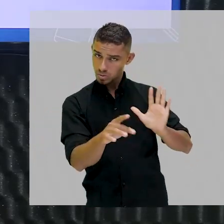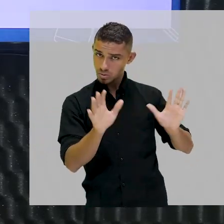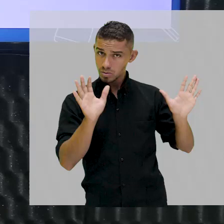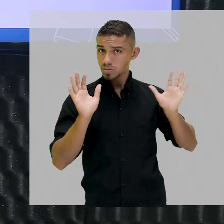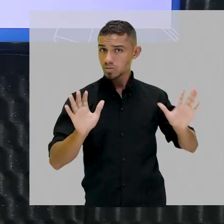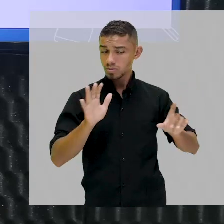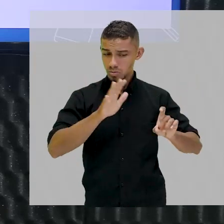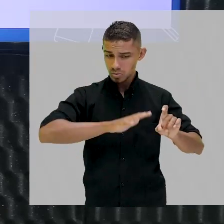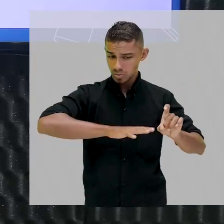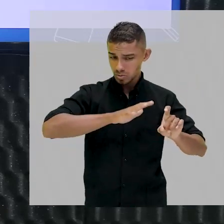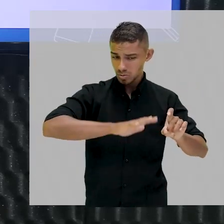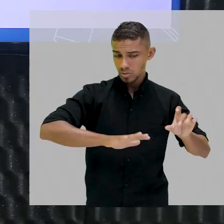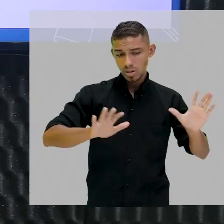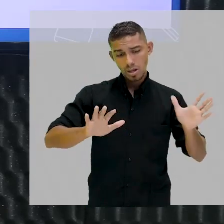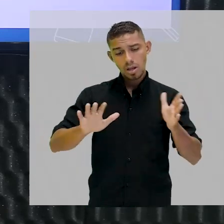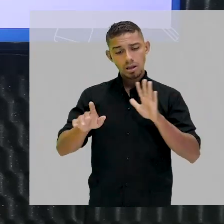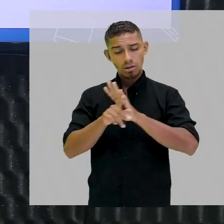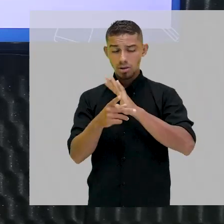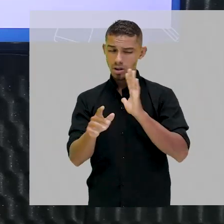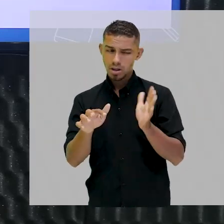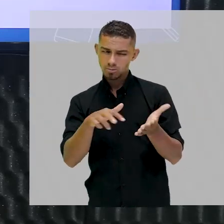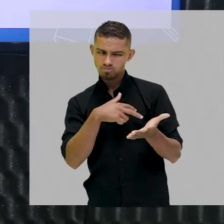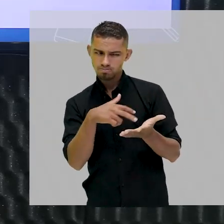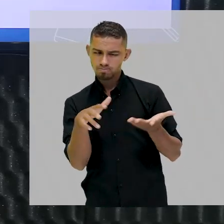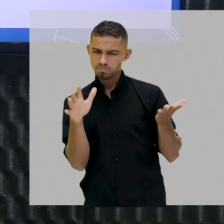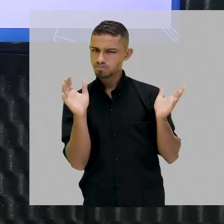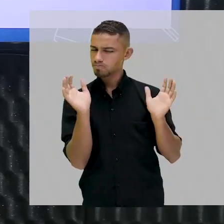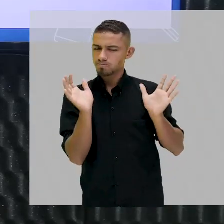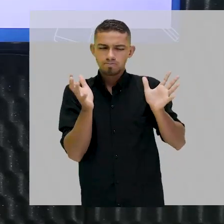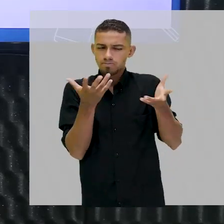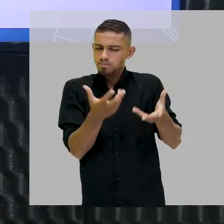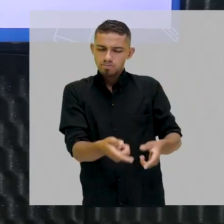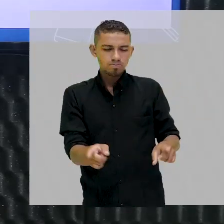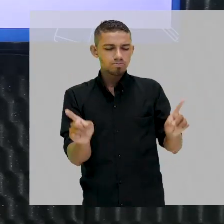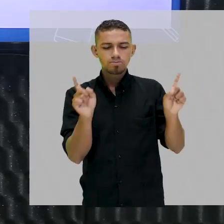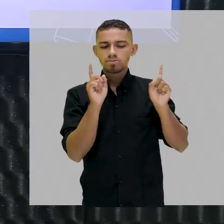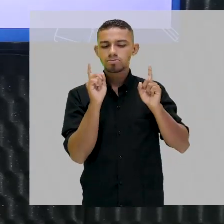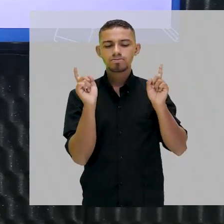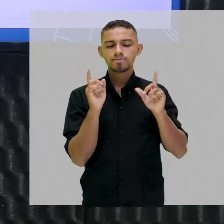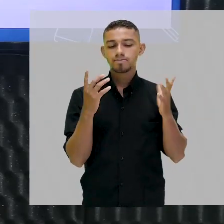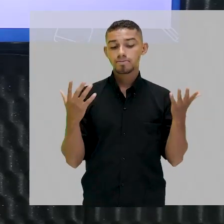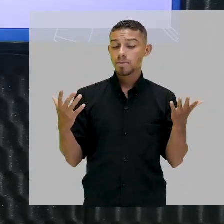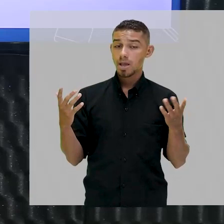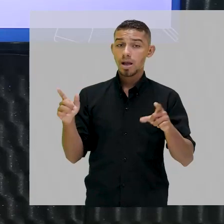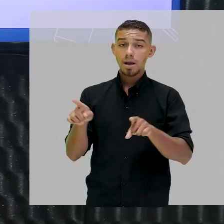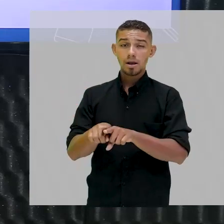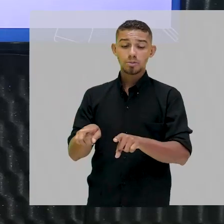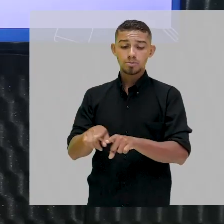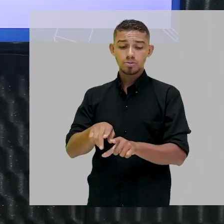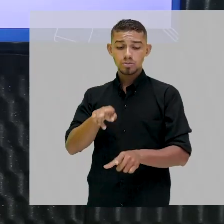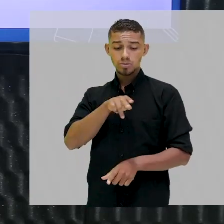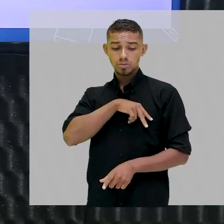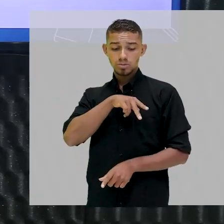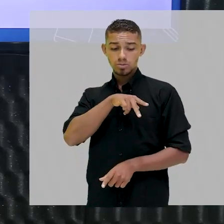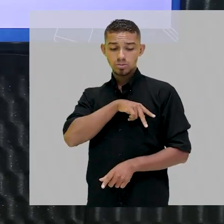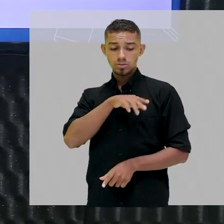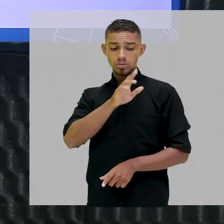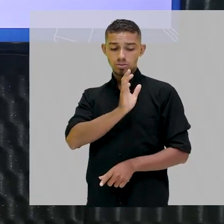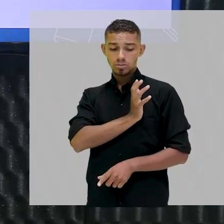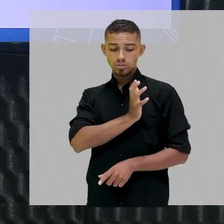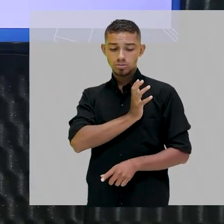ritualísticos, a dança ela passou a ser vista com maus olhos. Mas aí nós vimos também que a nobreza não deixou com